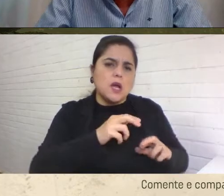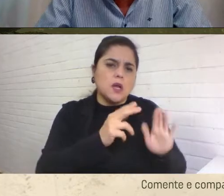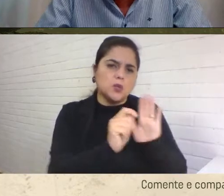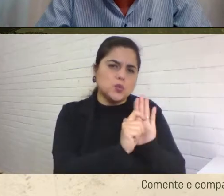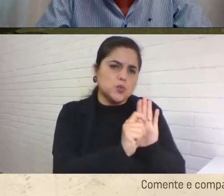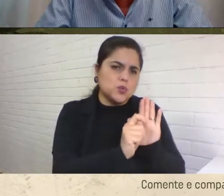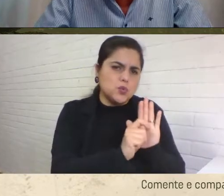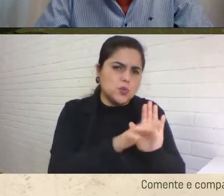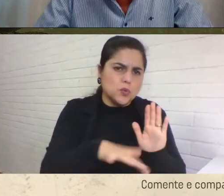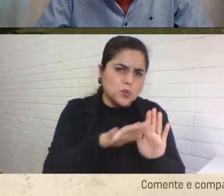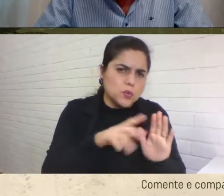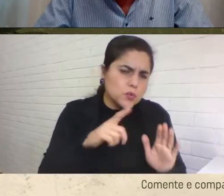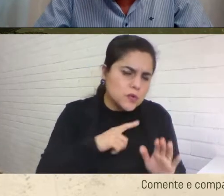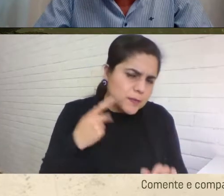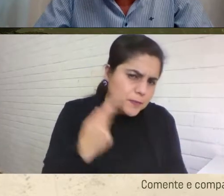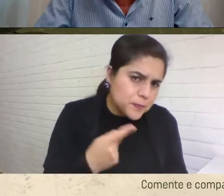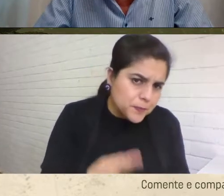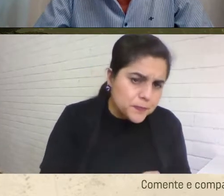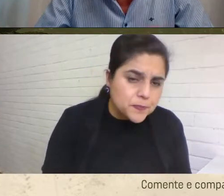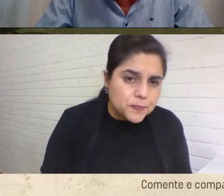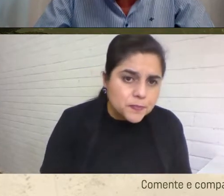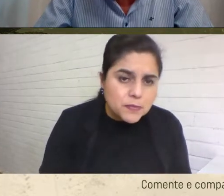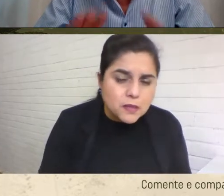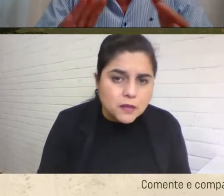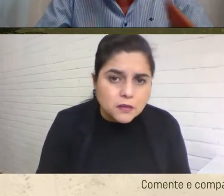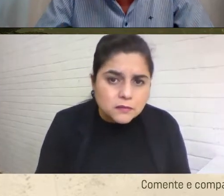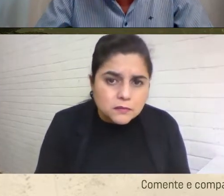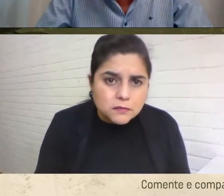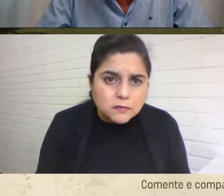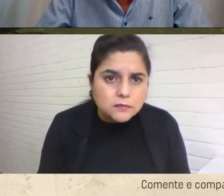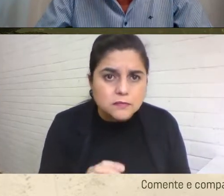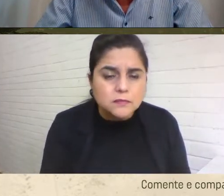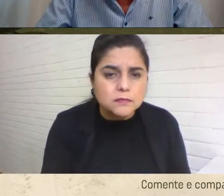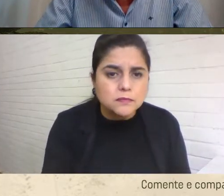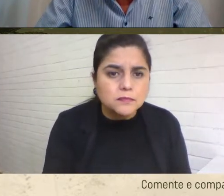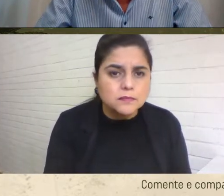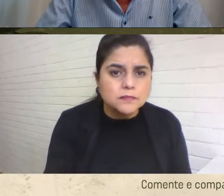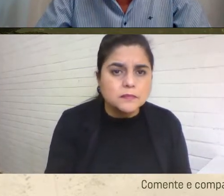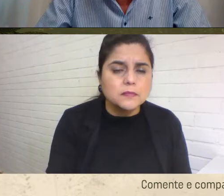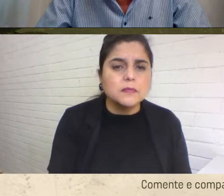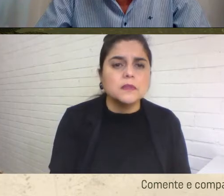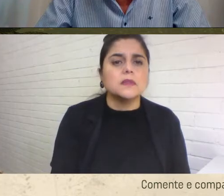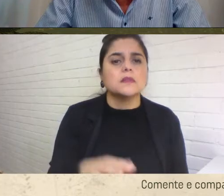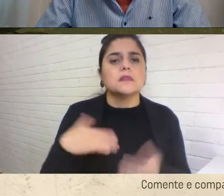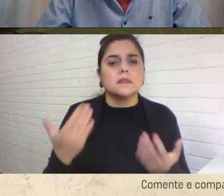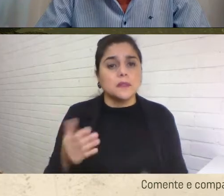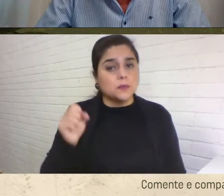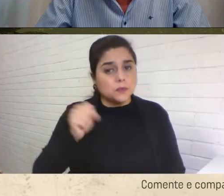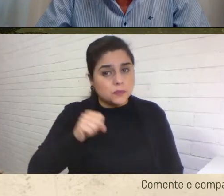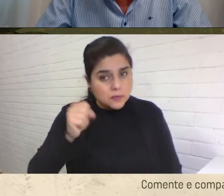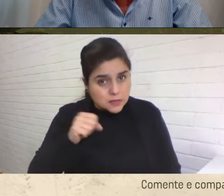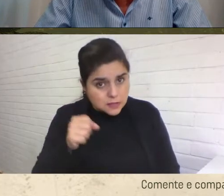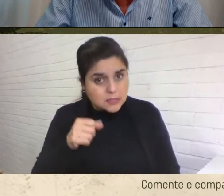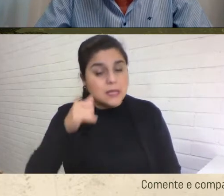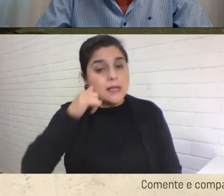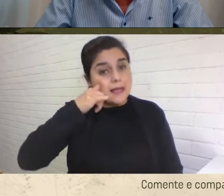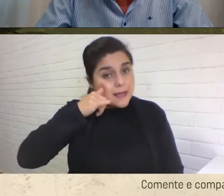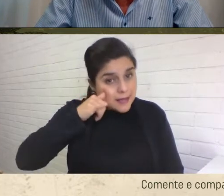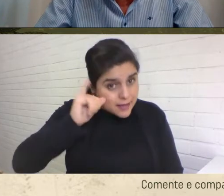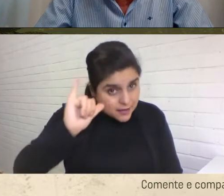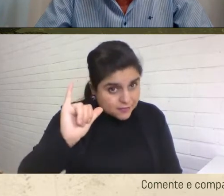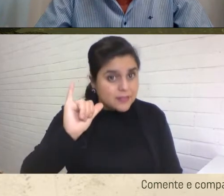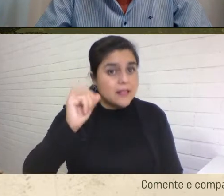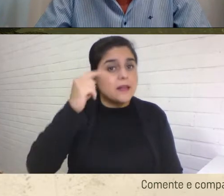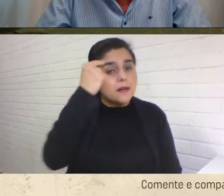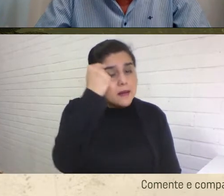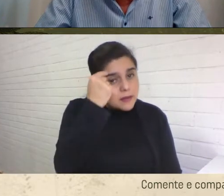temos aqui em Lisboa. Mas pronto, sim, a prevenção centrada